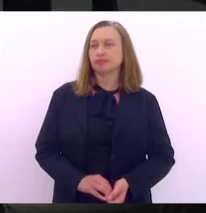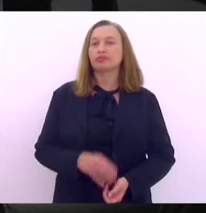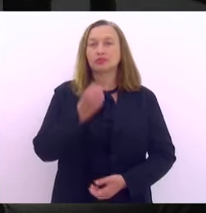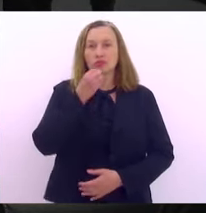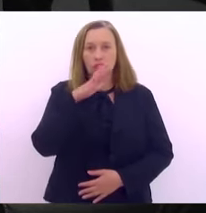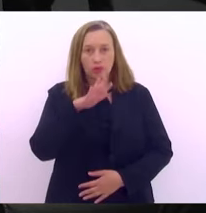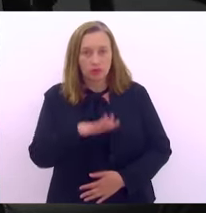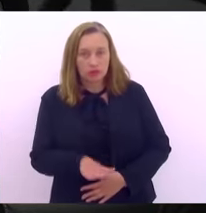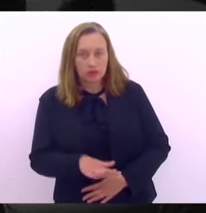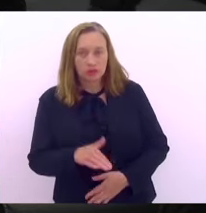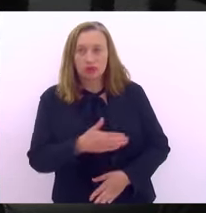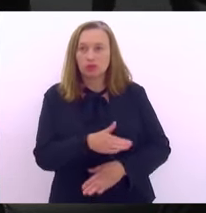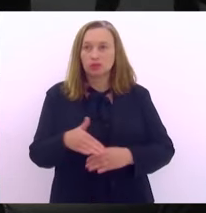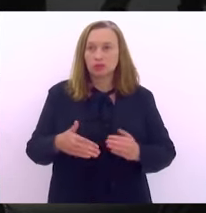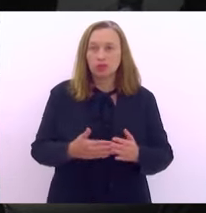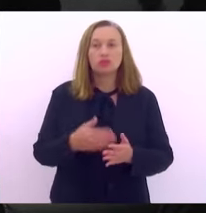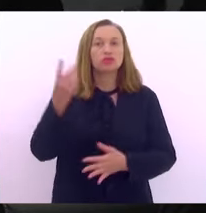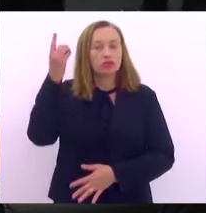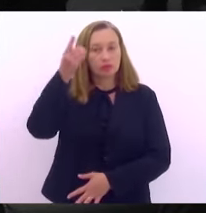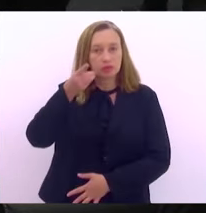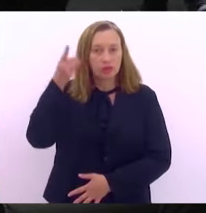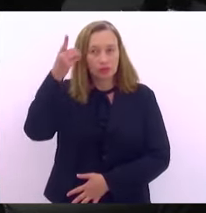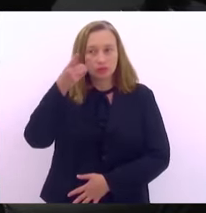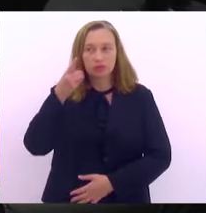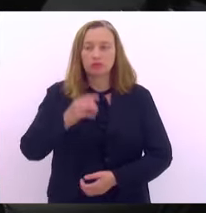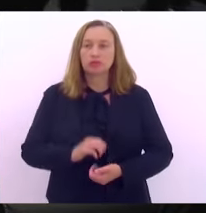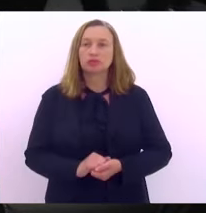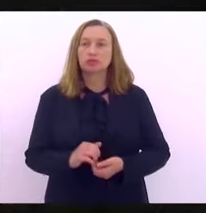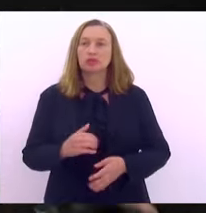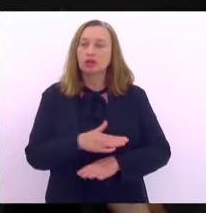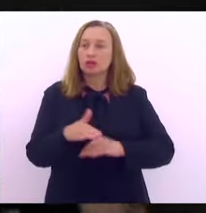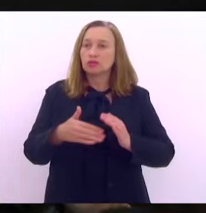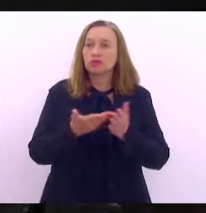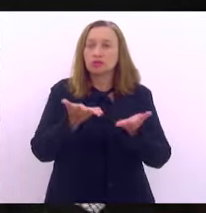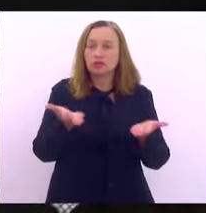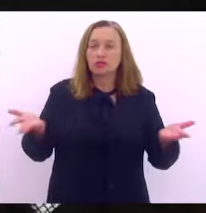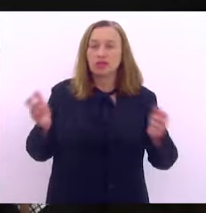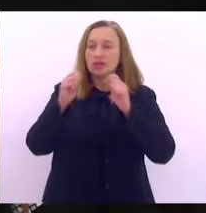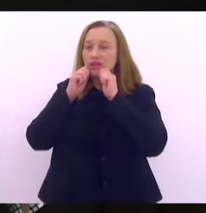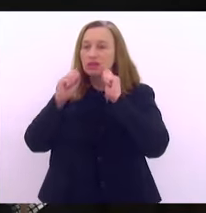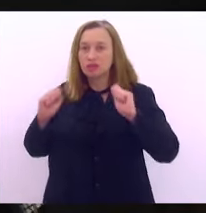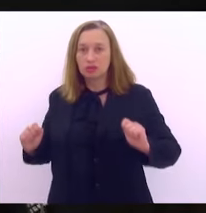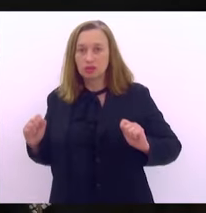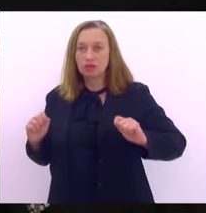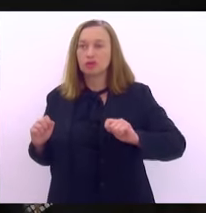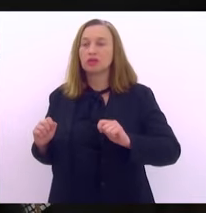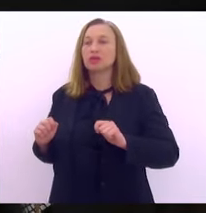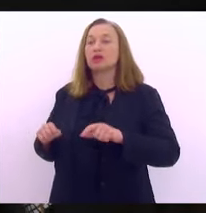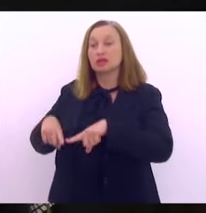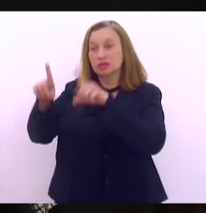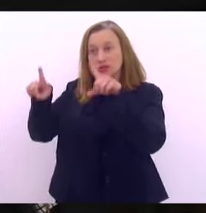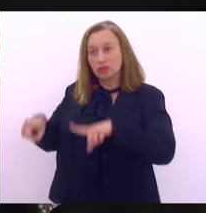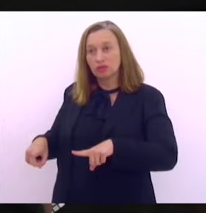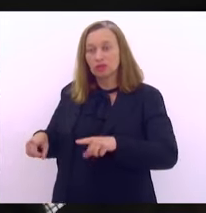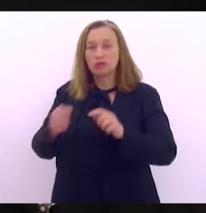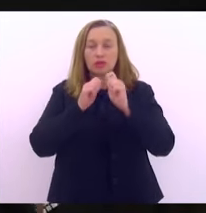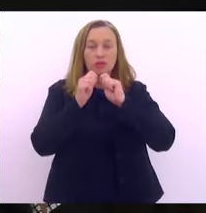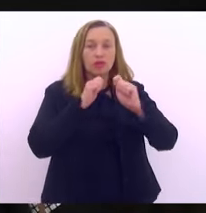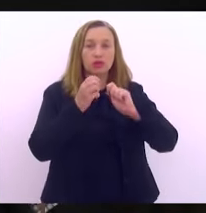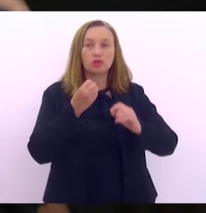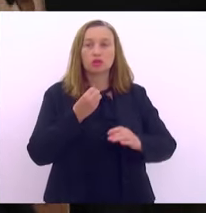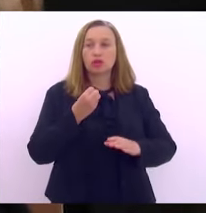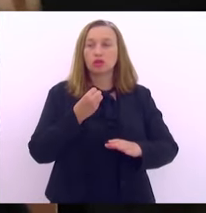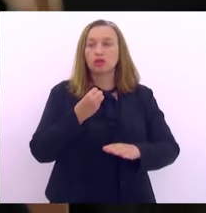Boa tarde, senhoras e senhores deputados, público presente, assessores, servidores, imprensa. Sejam todos